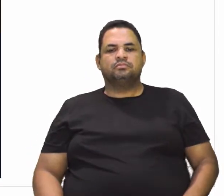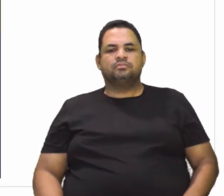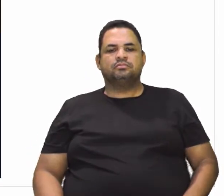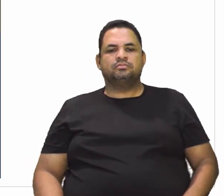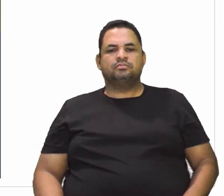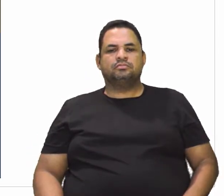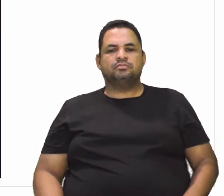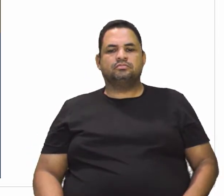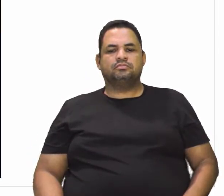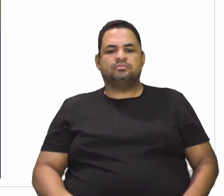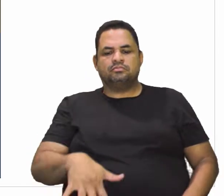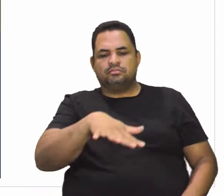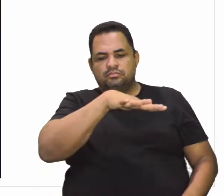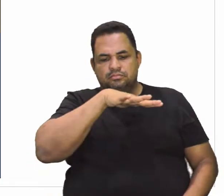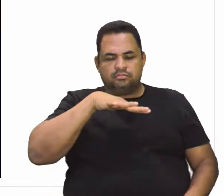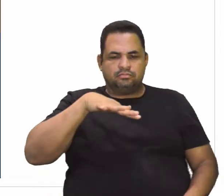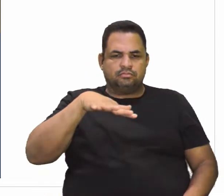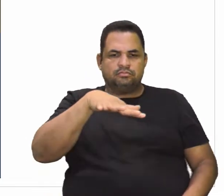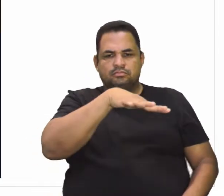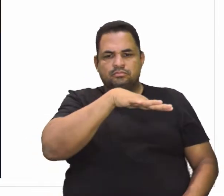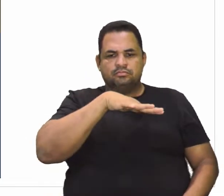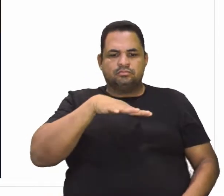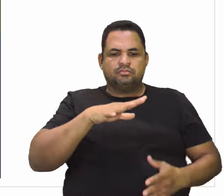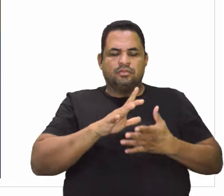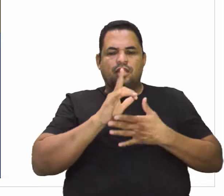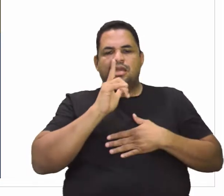um Mar Vermelho,